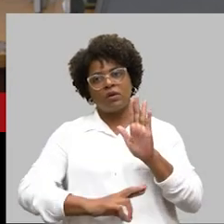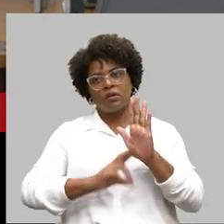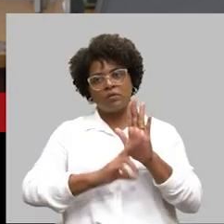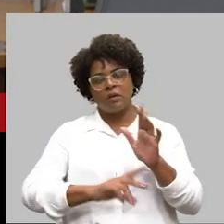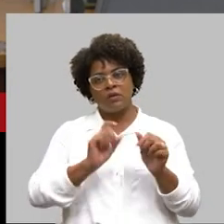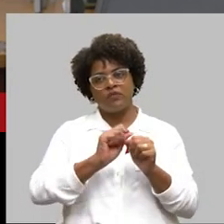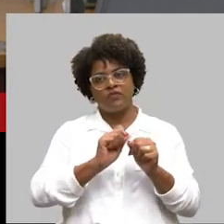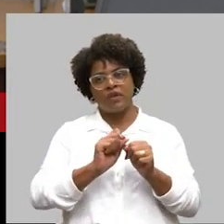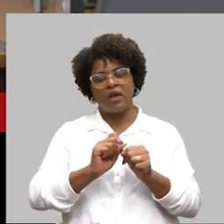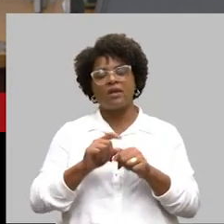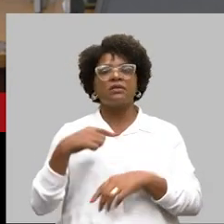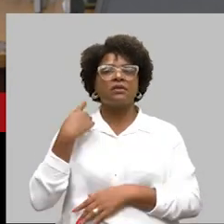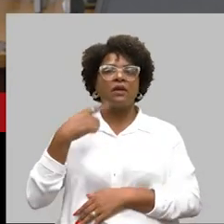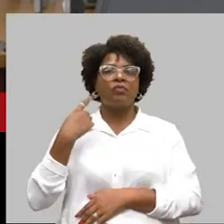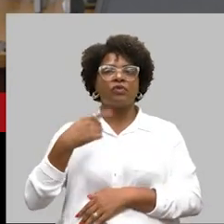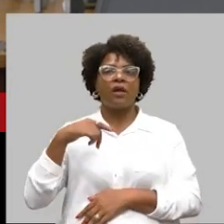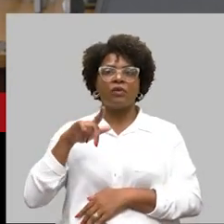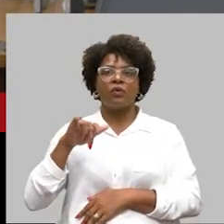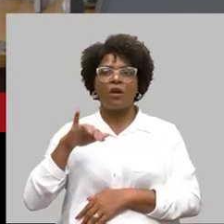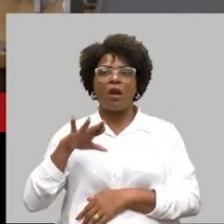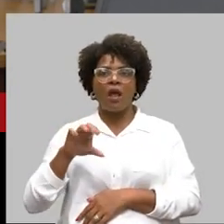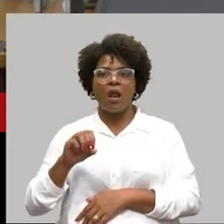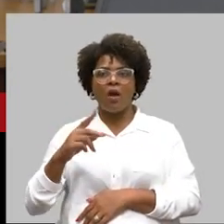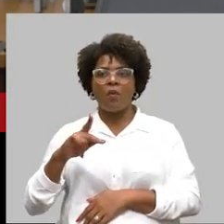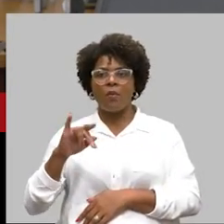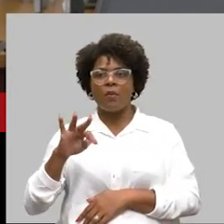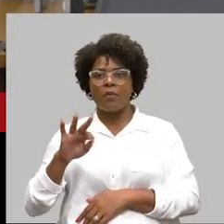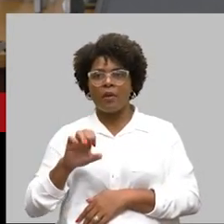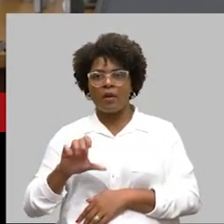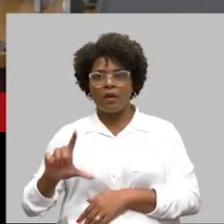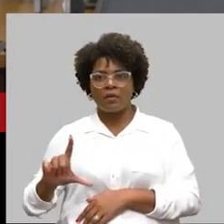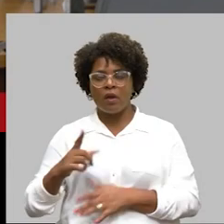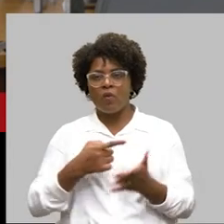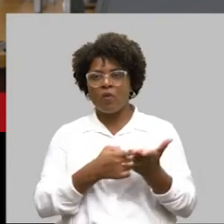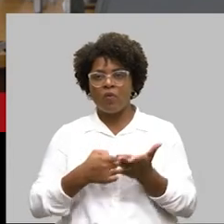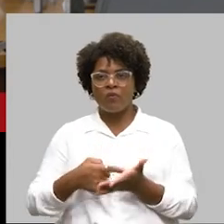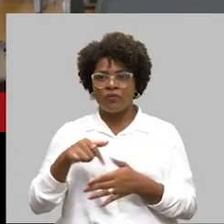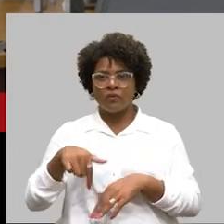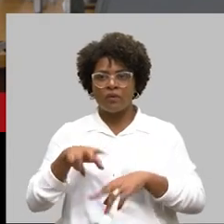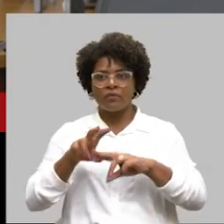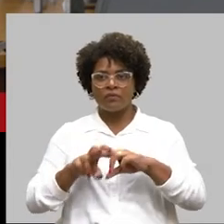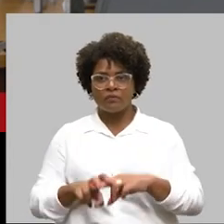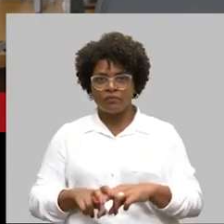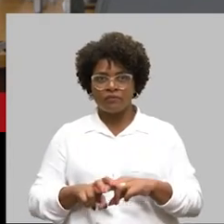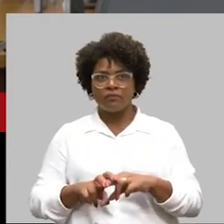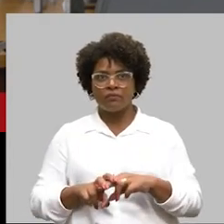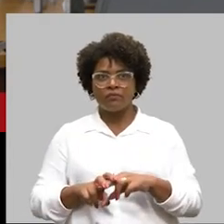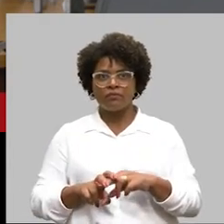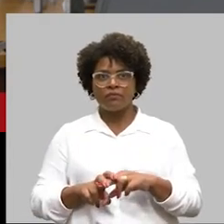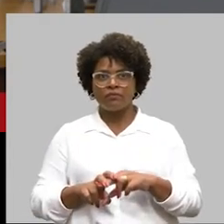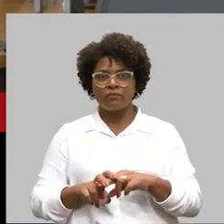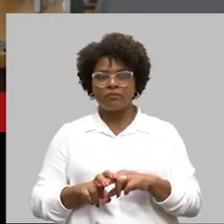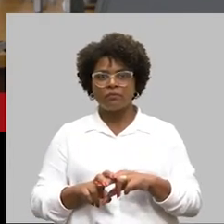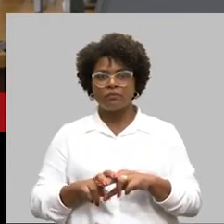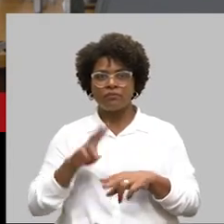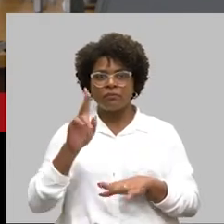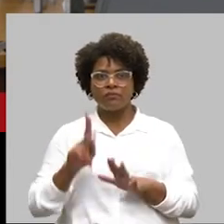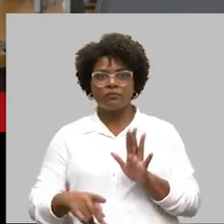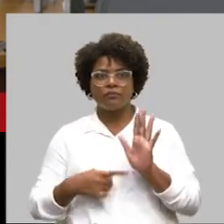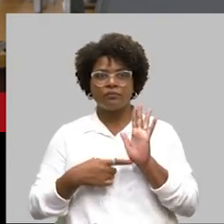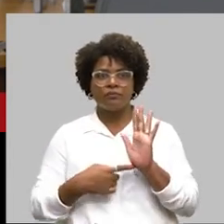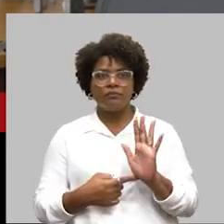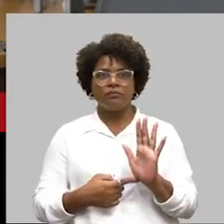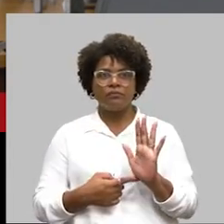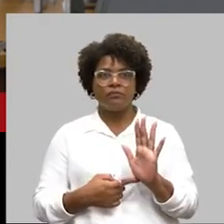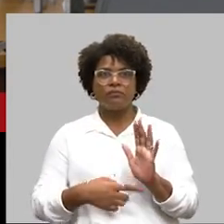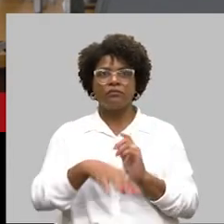Leleco Pimentel convidamos agora para tomar assento à mesa os seguintes expositores